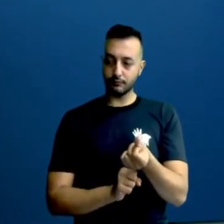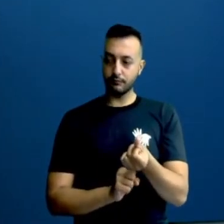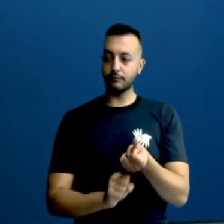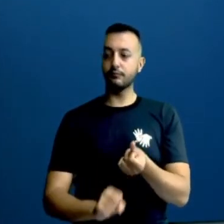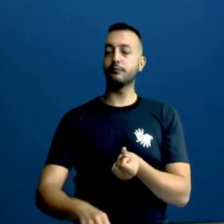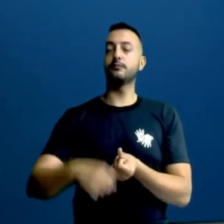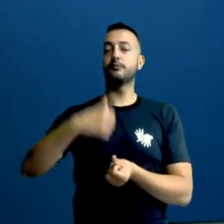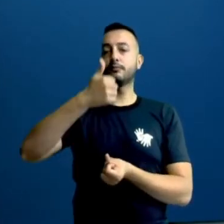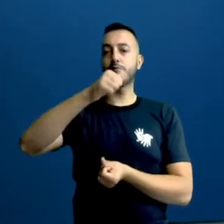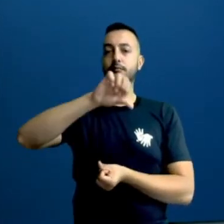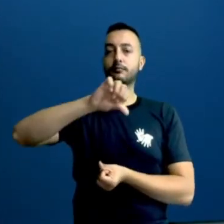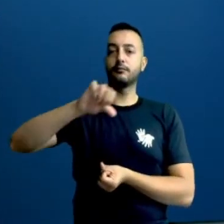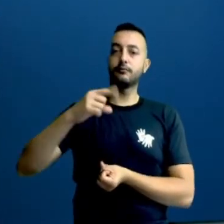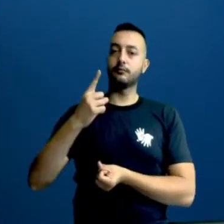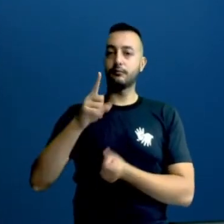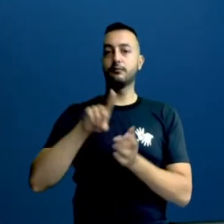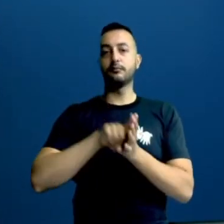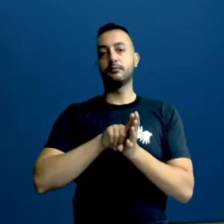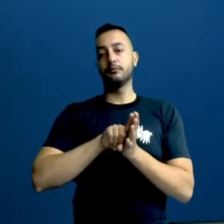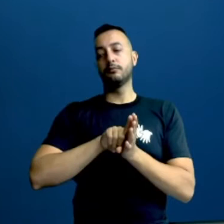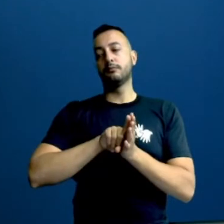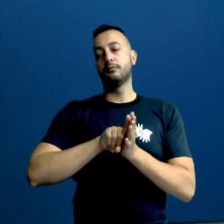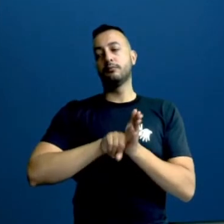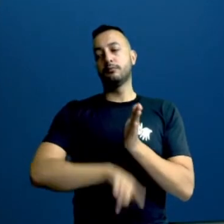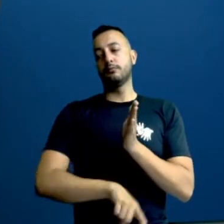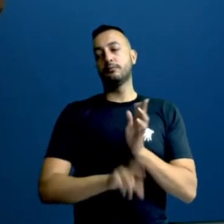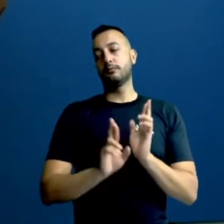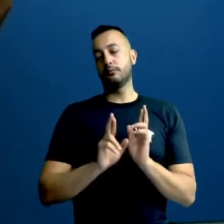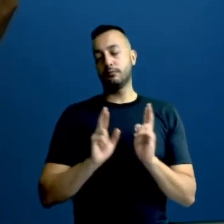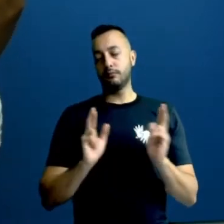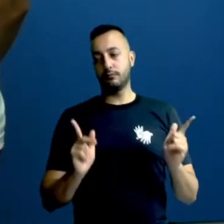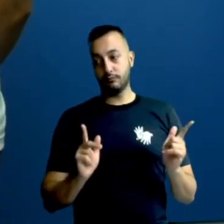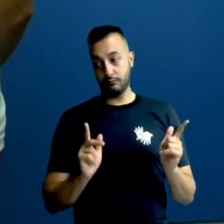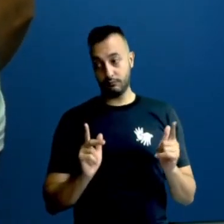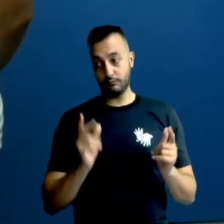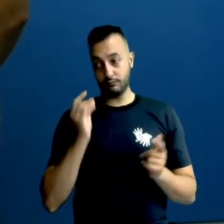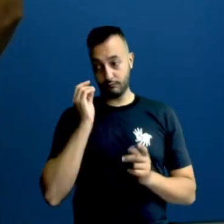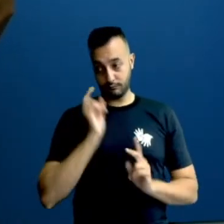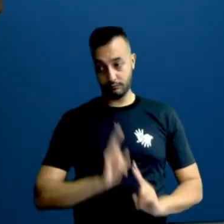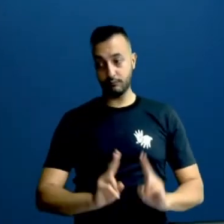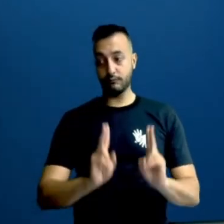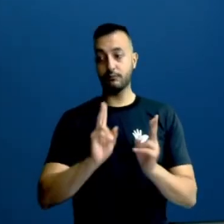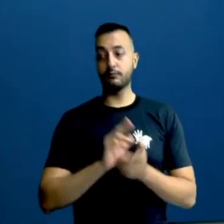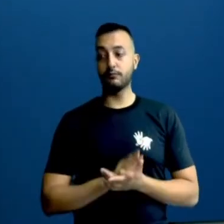de 1991 e aí a gente vai ter a diferença, certo? Então vamos lá?